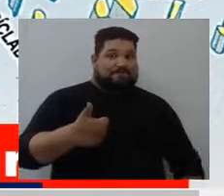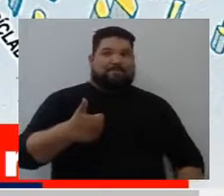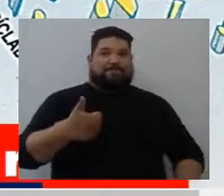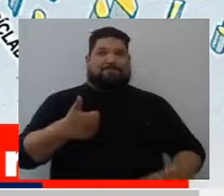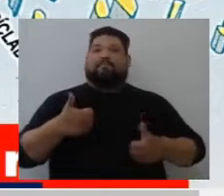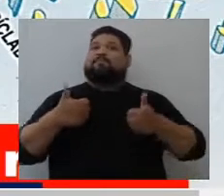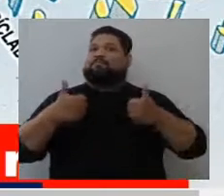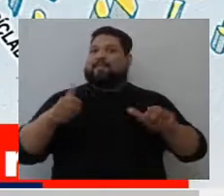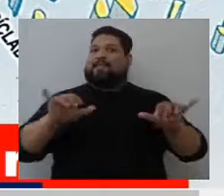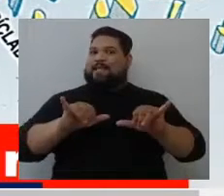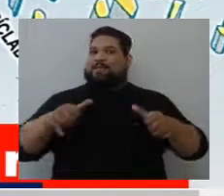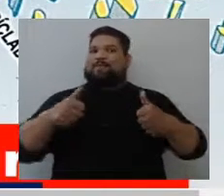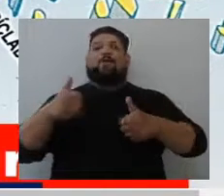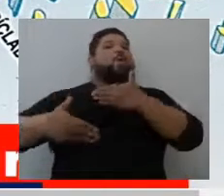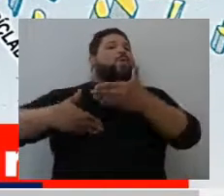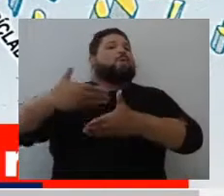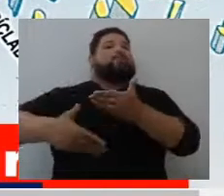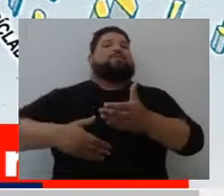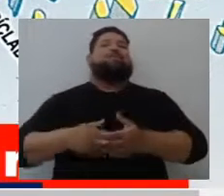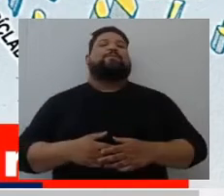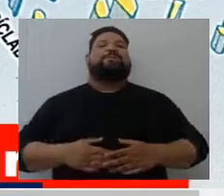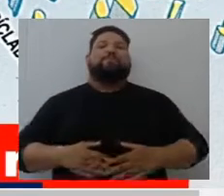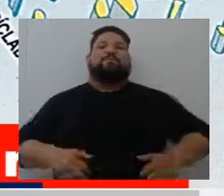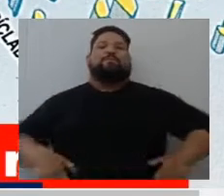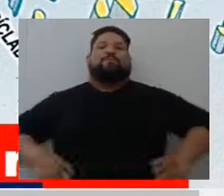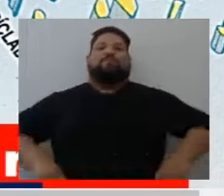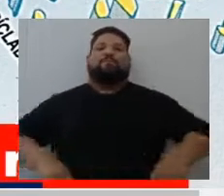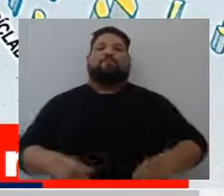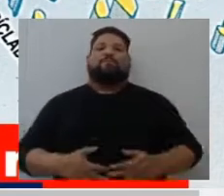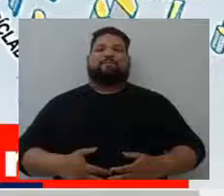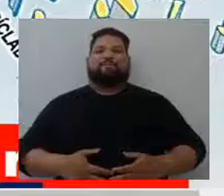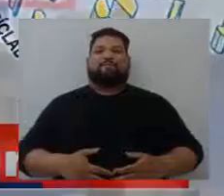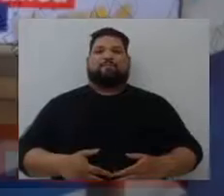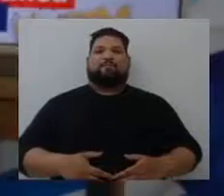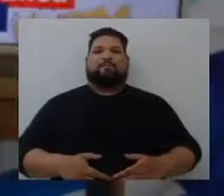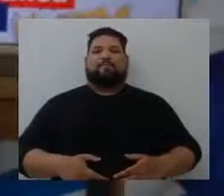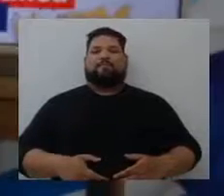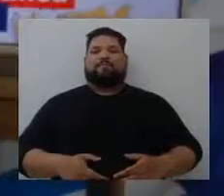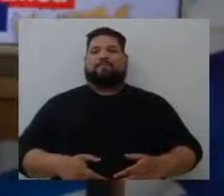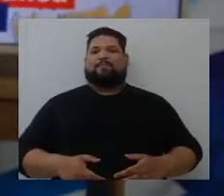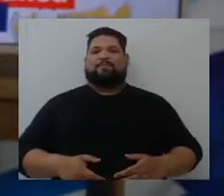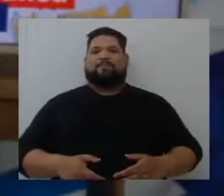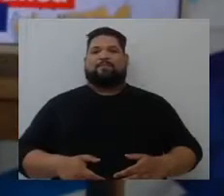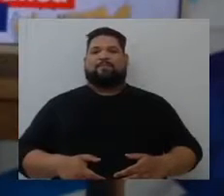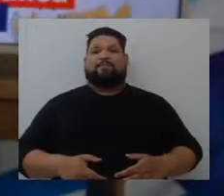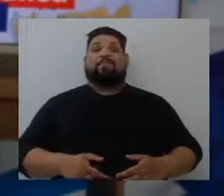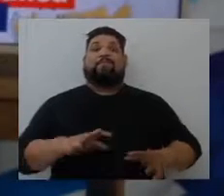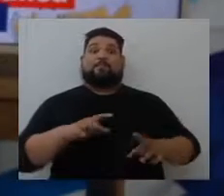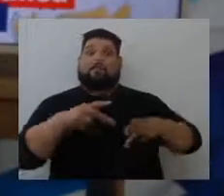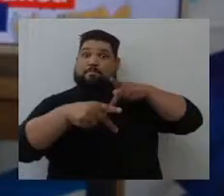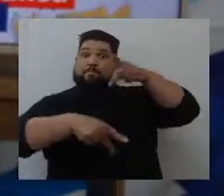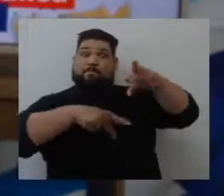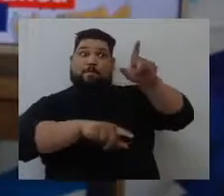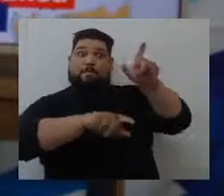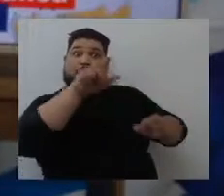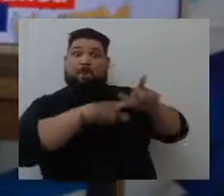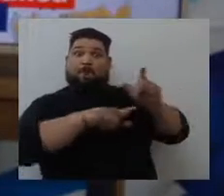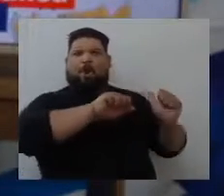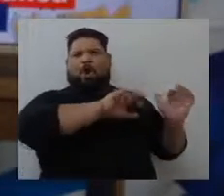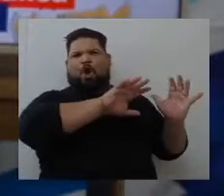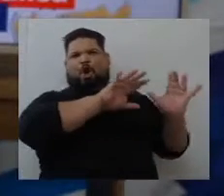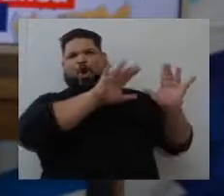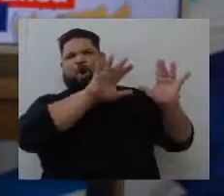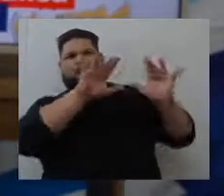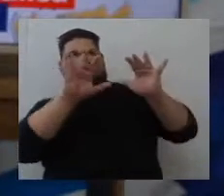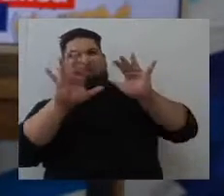Vamos seguindo, fera. Com a chegada dos primeiros povos ao território grego, isso por